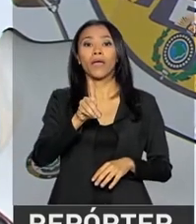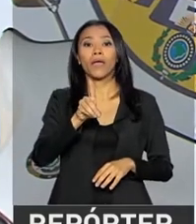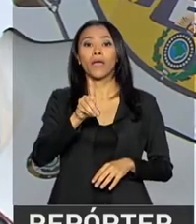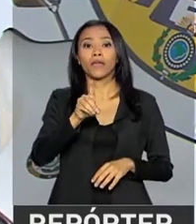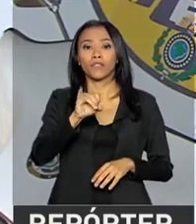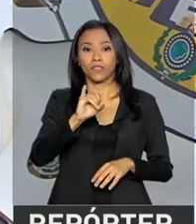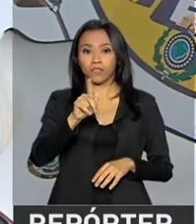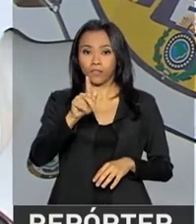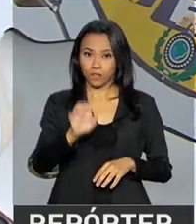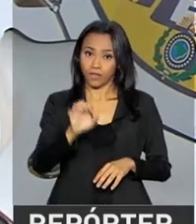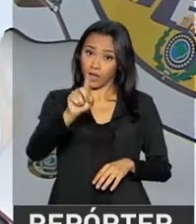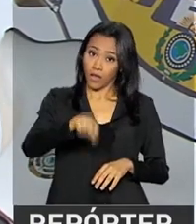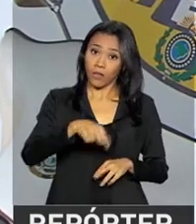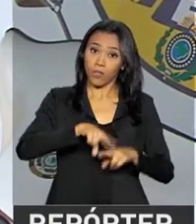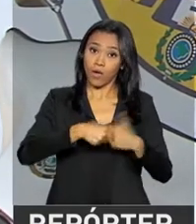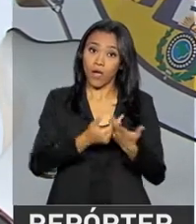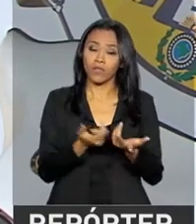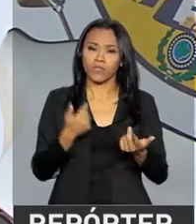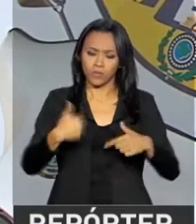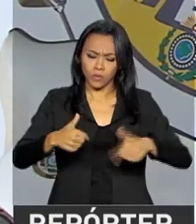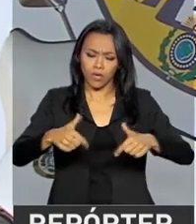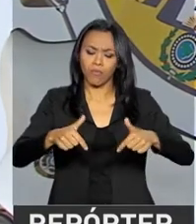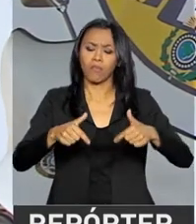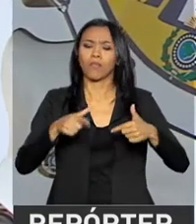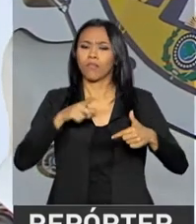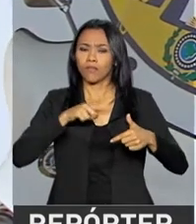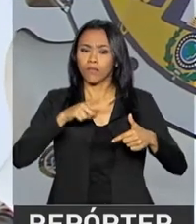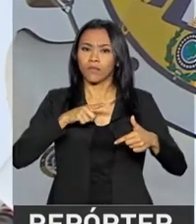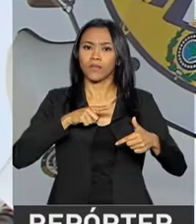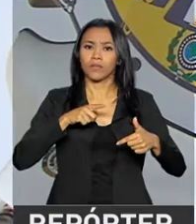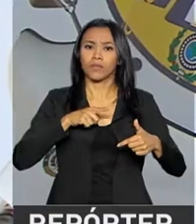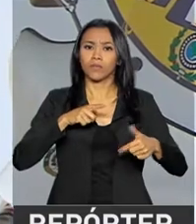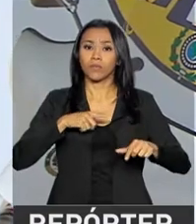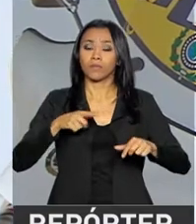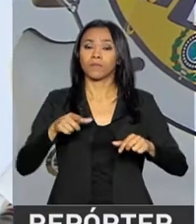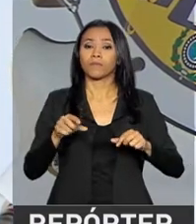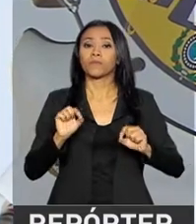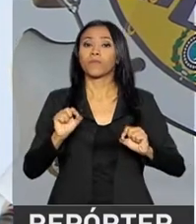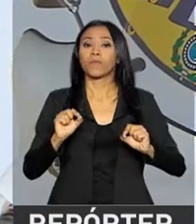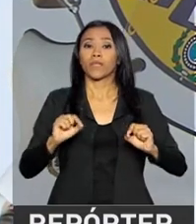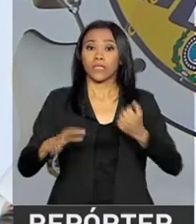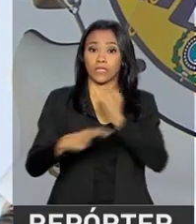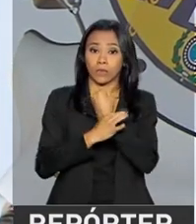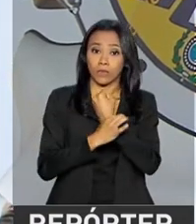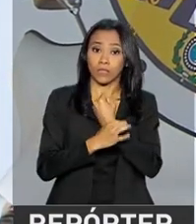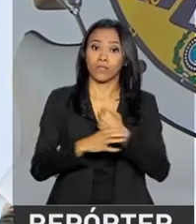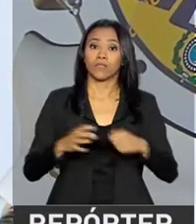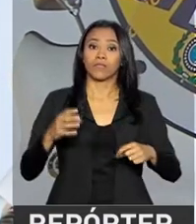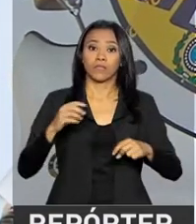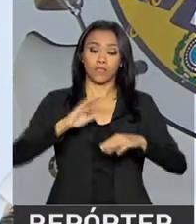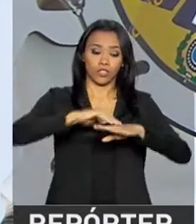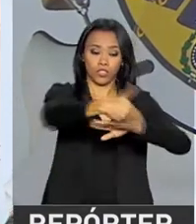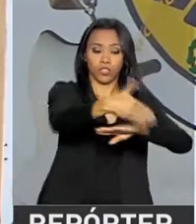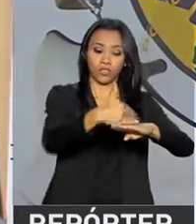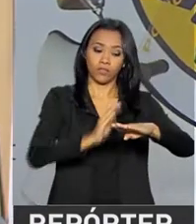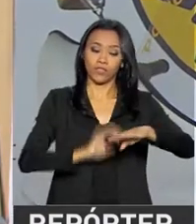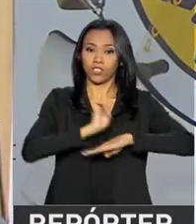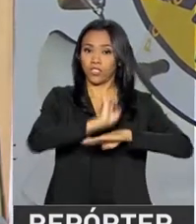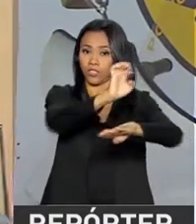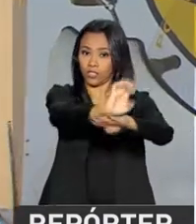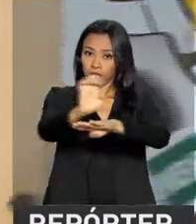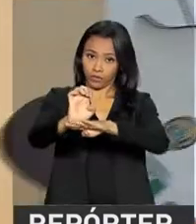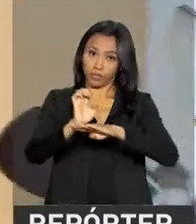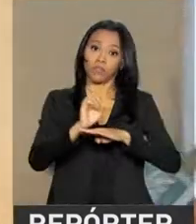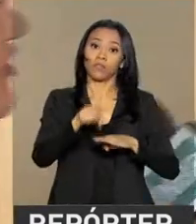especificamente pela pelo funcionamento da operação onde a gente tem cinco longe de segurança da fronteira e divisas e centro metropolitano do rio de